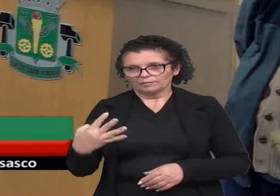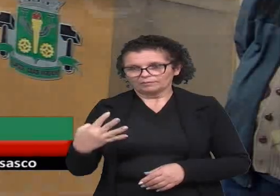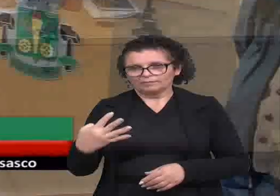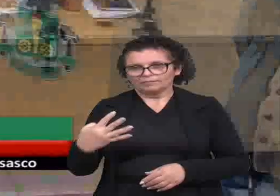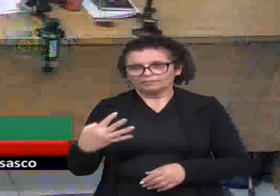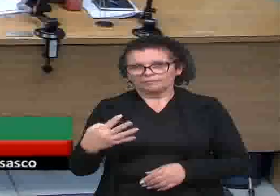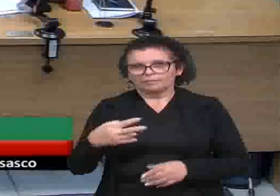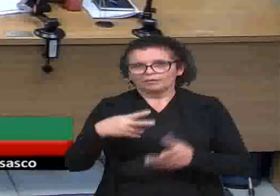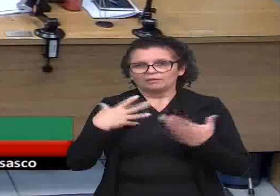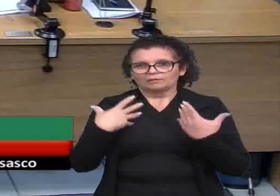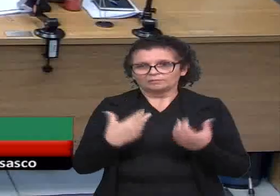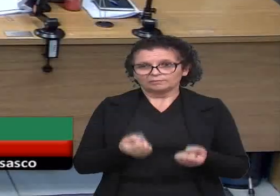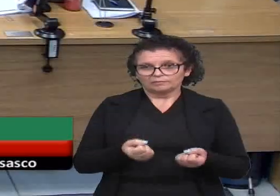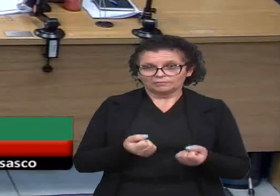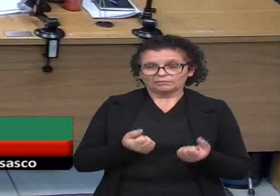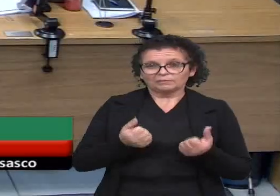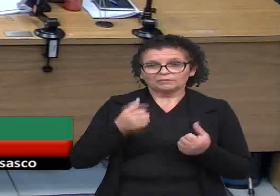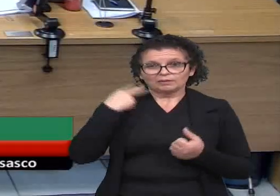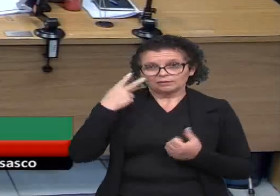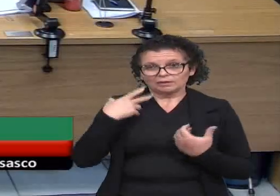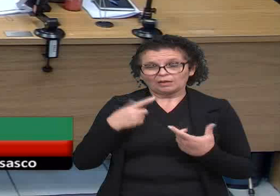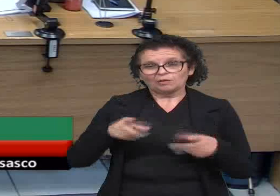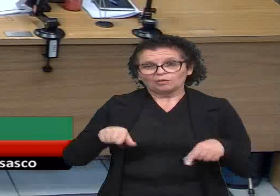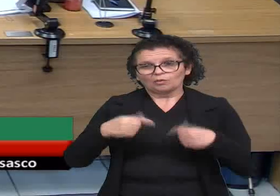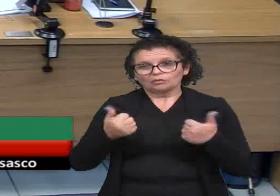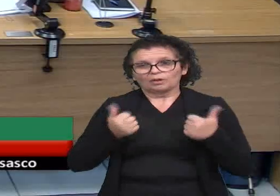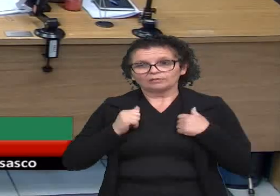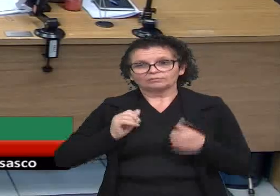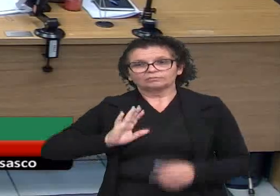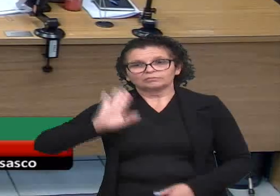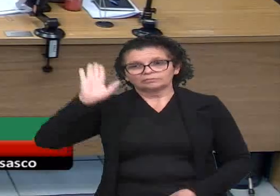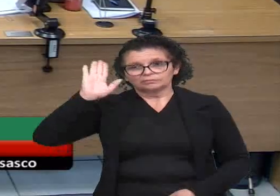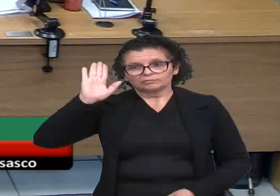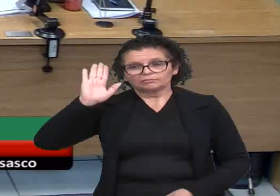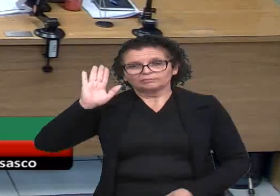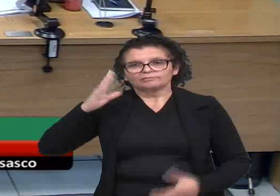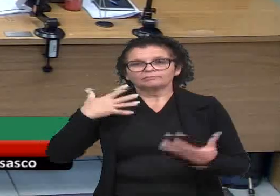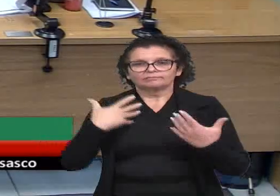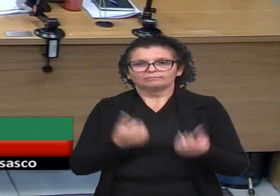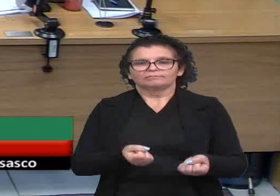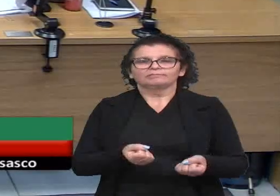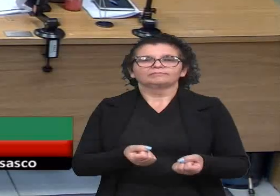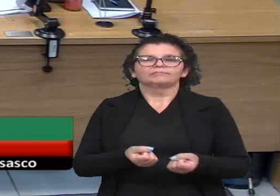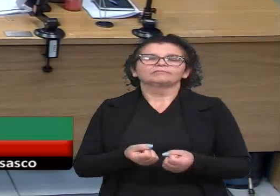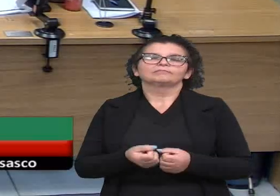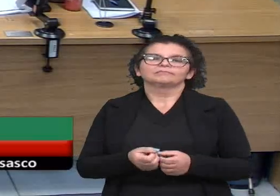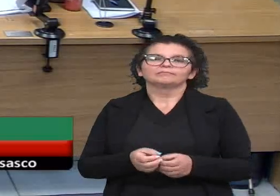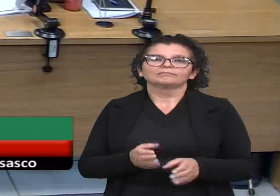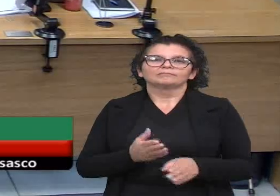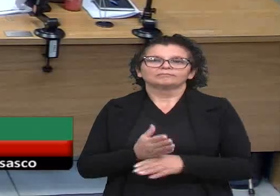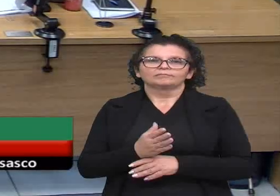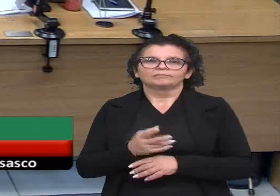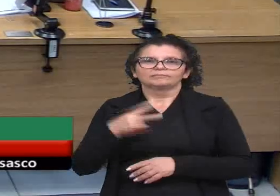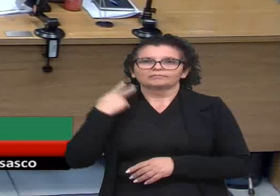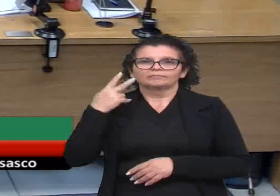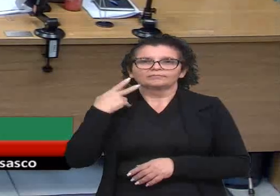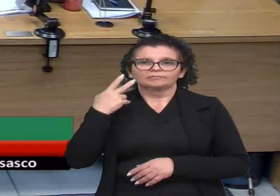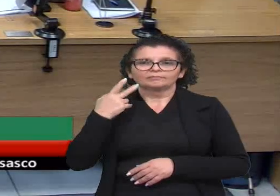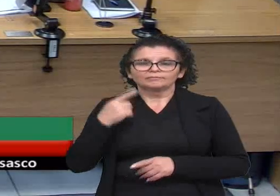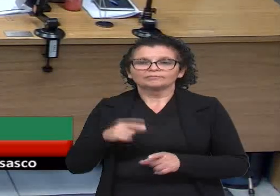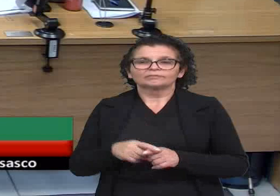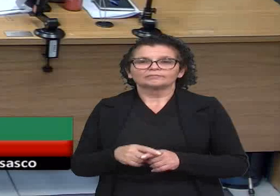204-2023. Os vereadores favoráveis permaneçam como estão, os contrários se manifestam. Aprovado o pedido verbal do novo vereador